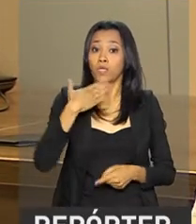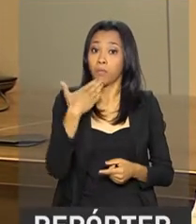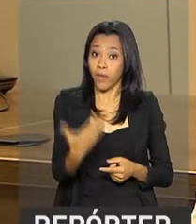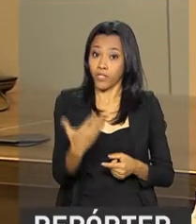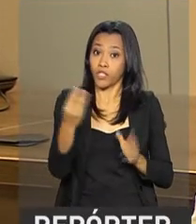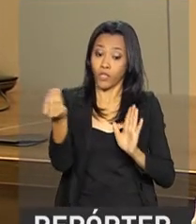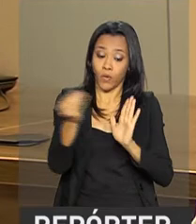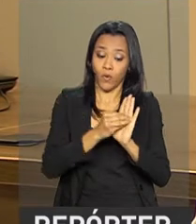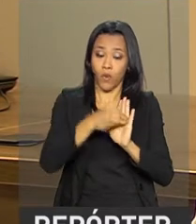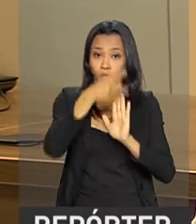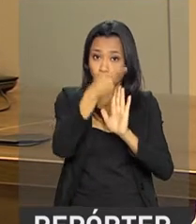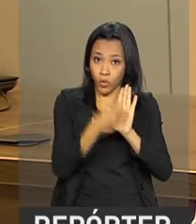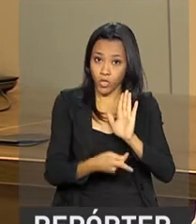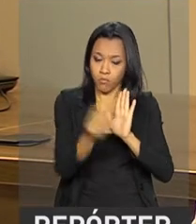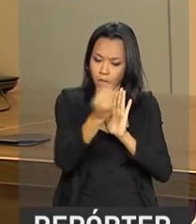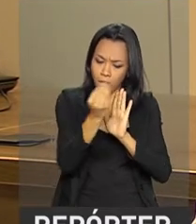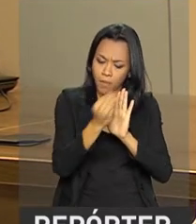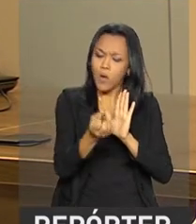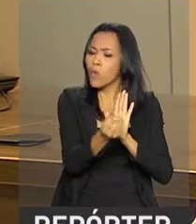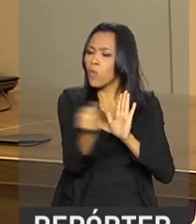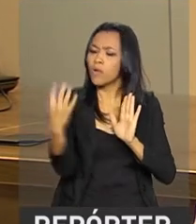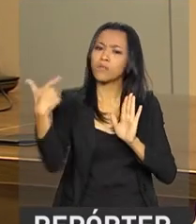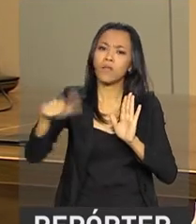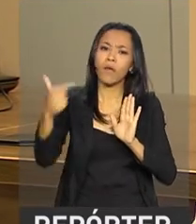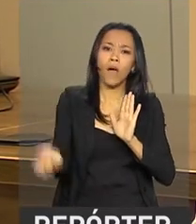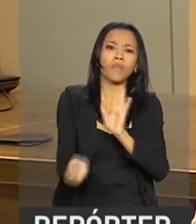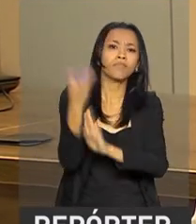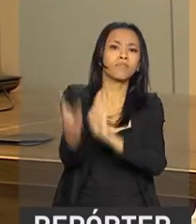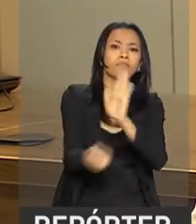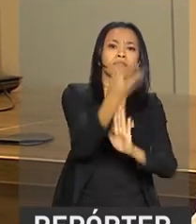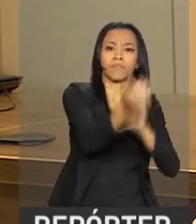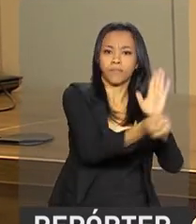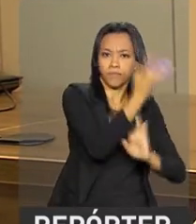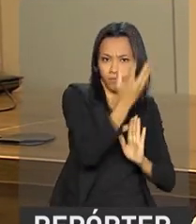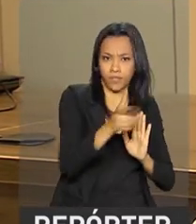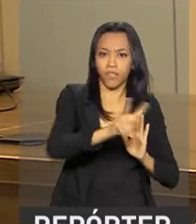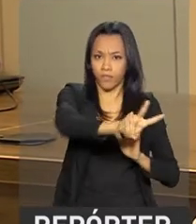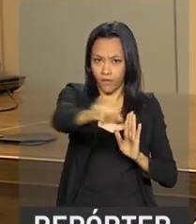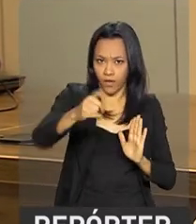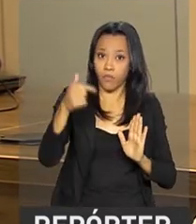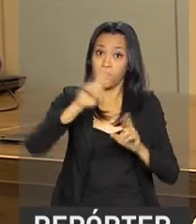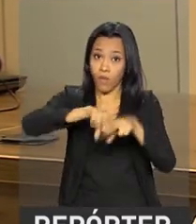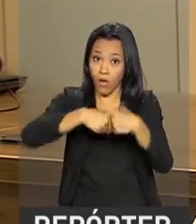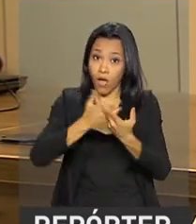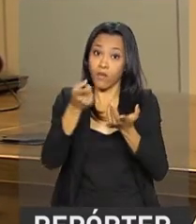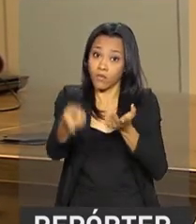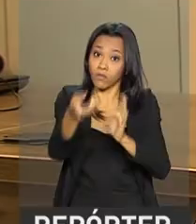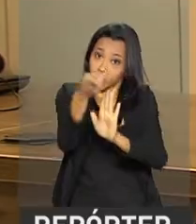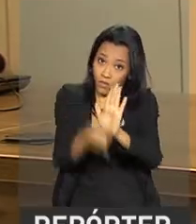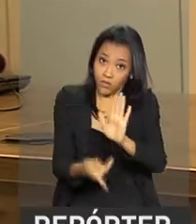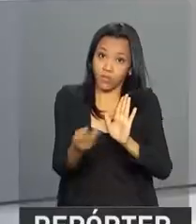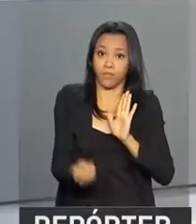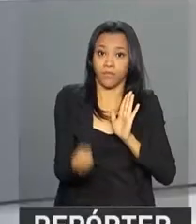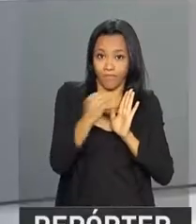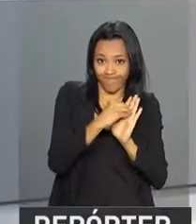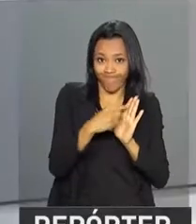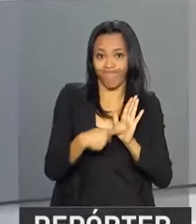projetos a quantidade de empregos entre diretos e indiretos que vai ser gerado por aquele financiador